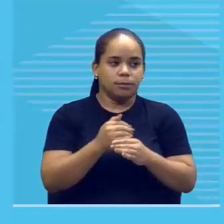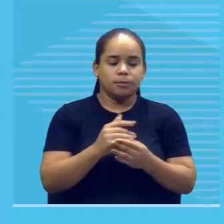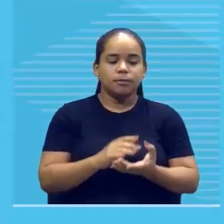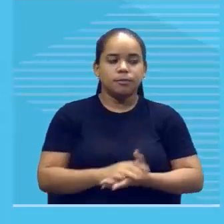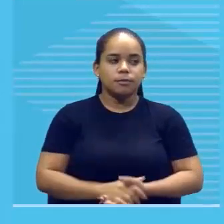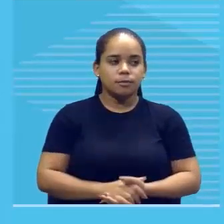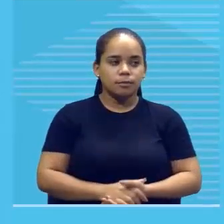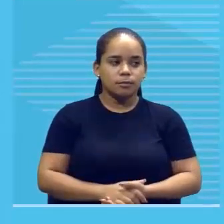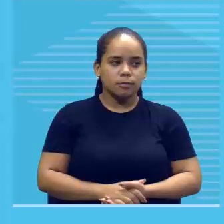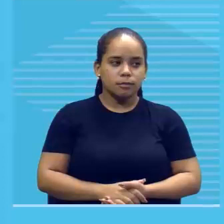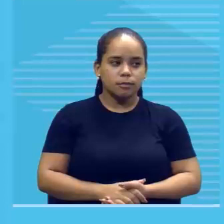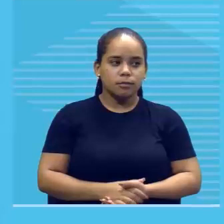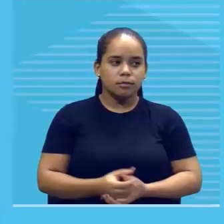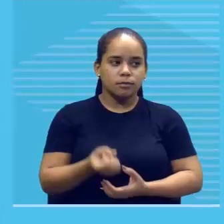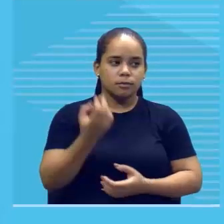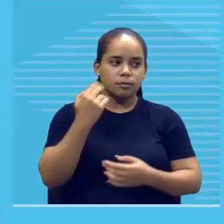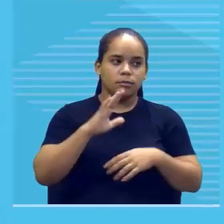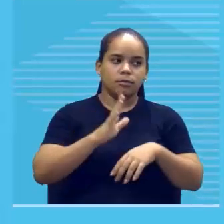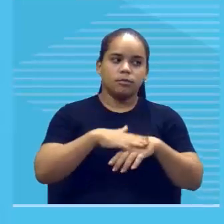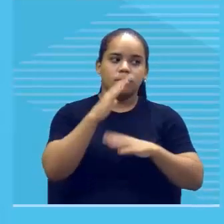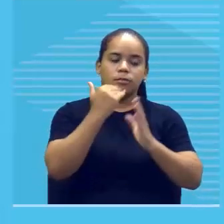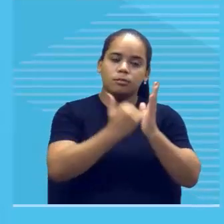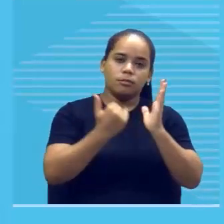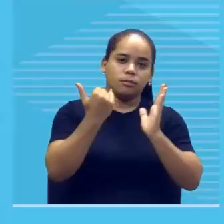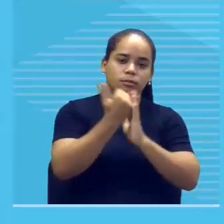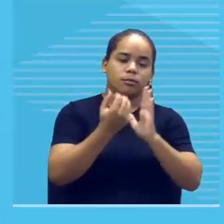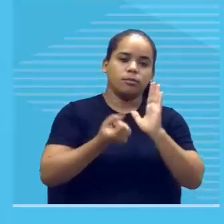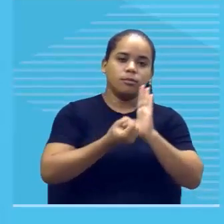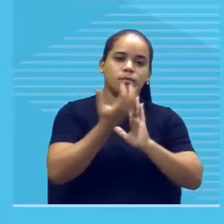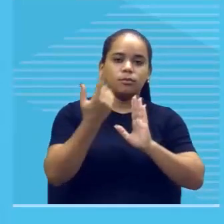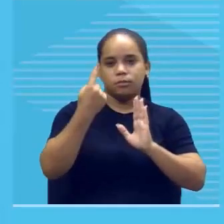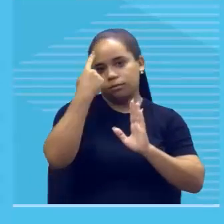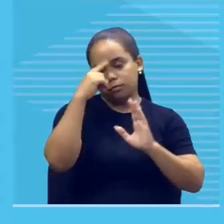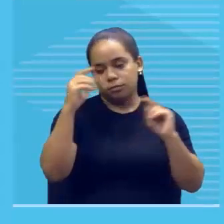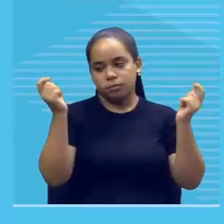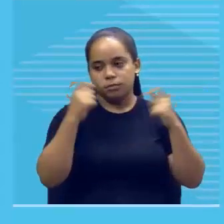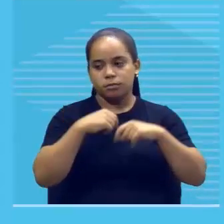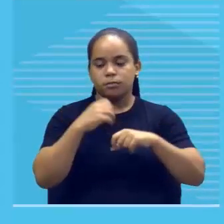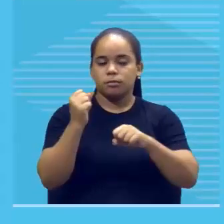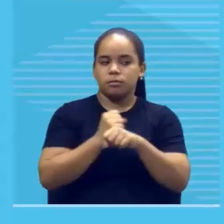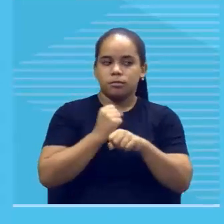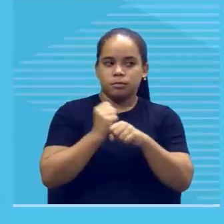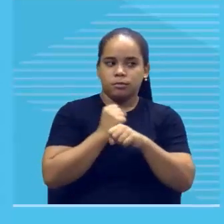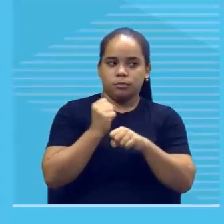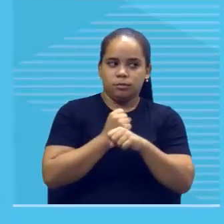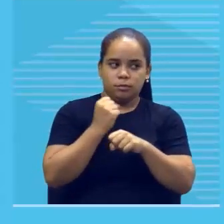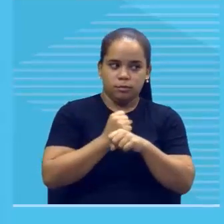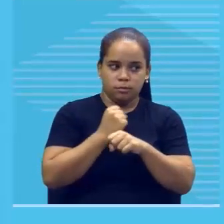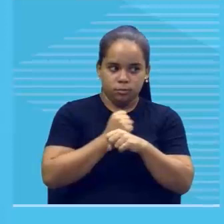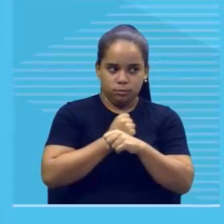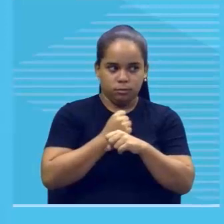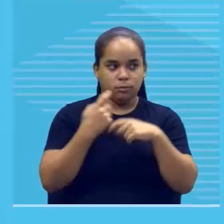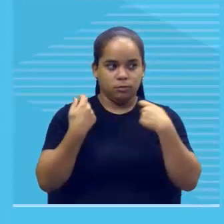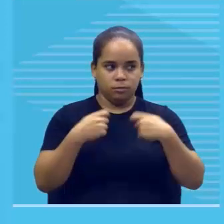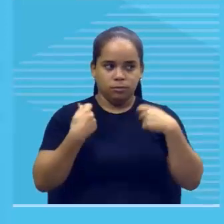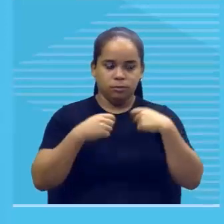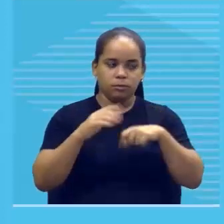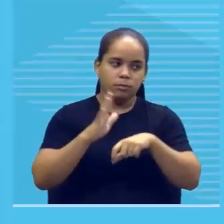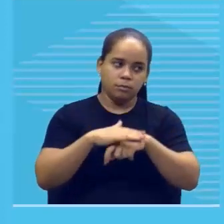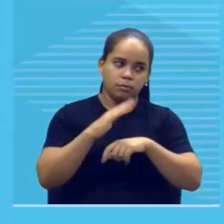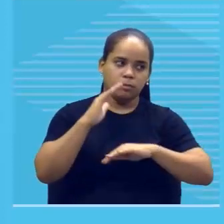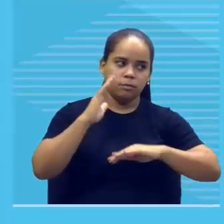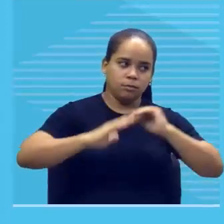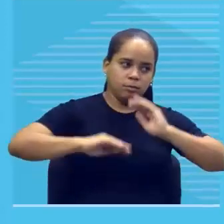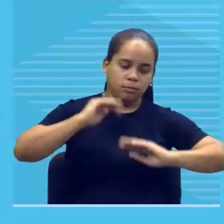é construir um muro eu vou me aumentar a quantidade de dias para construir um muro e eu vou precisar de mais